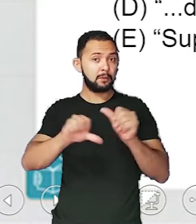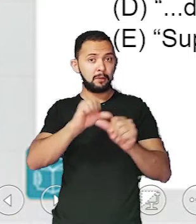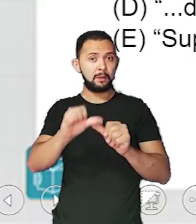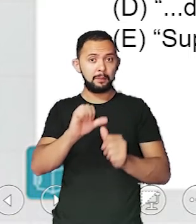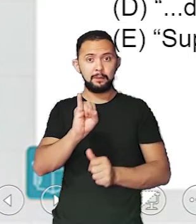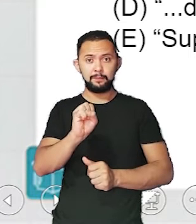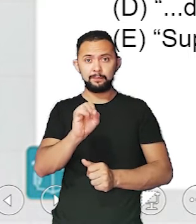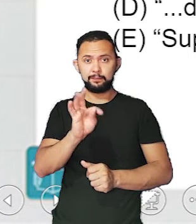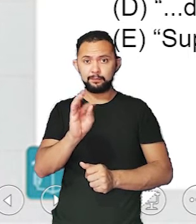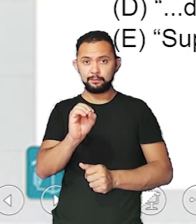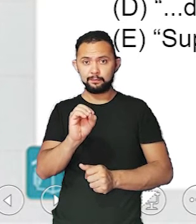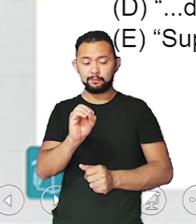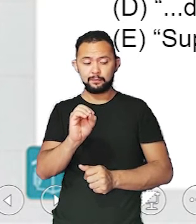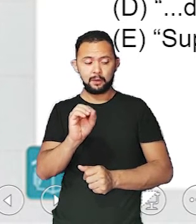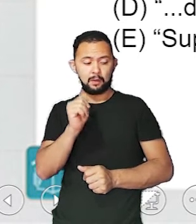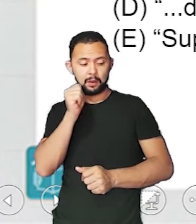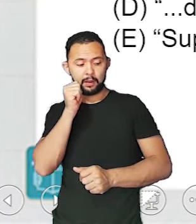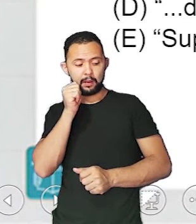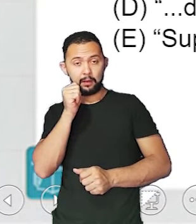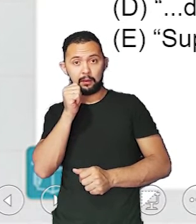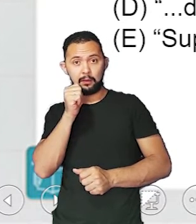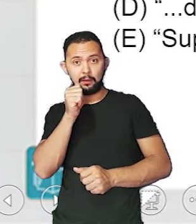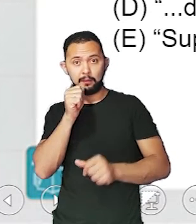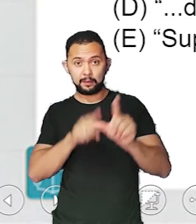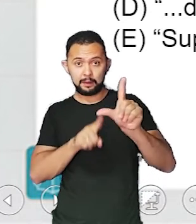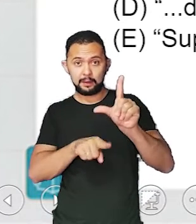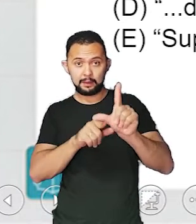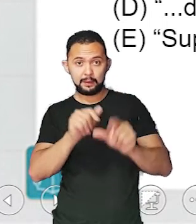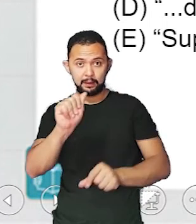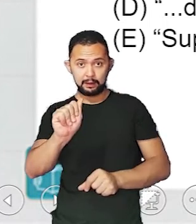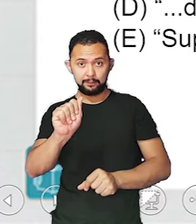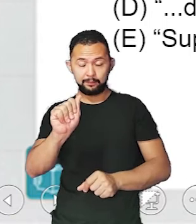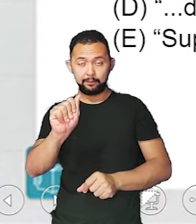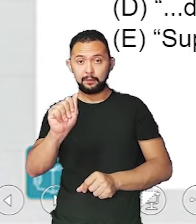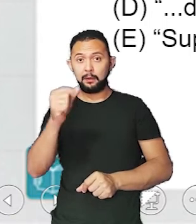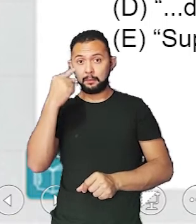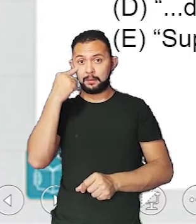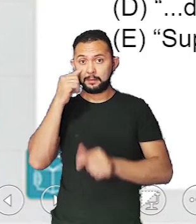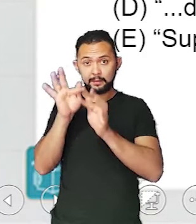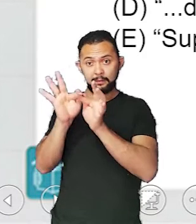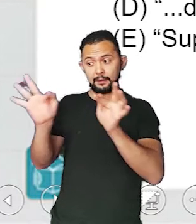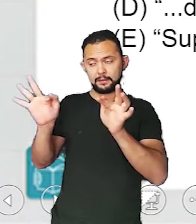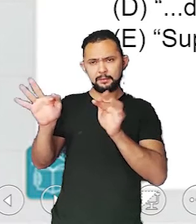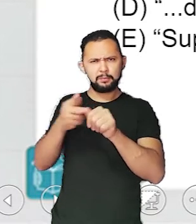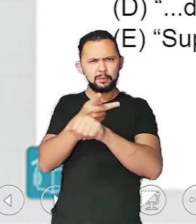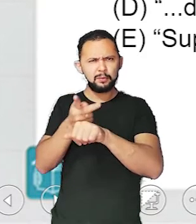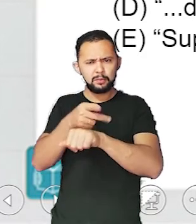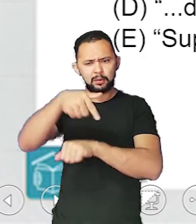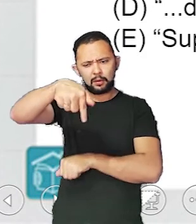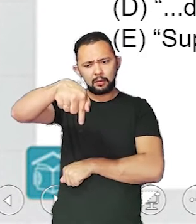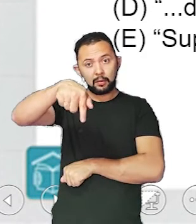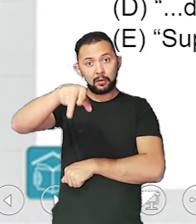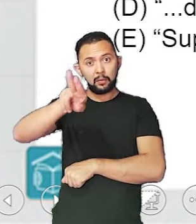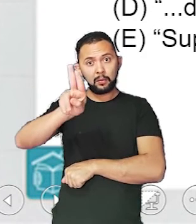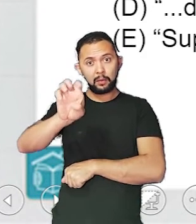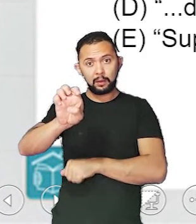A. Não me prendo a nada que me defina. Então você circula o que, certo? E aí troca pelo isto ele. Não